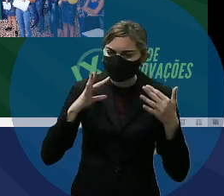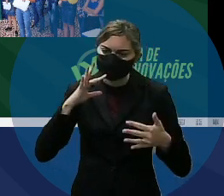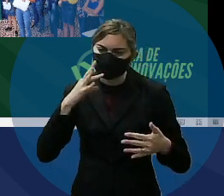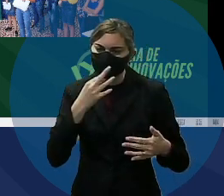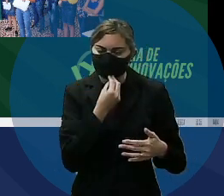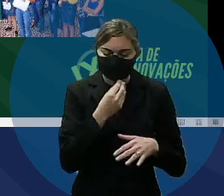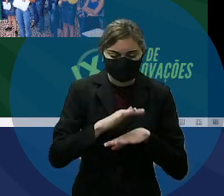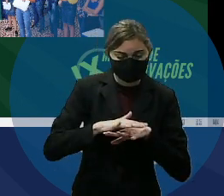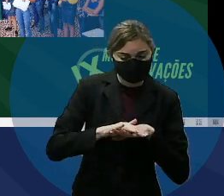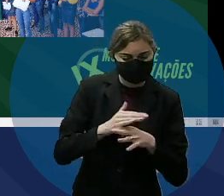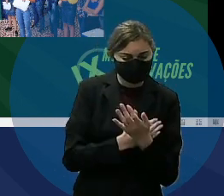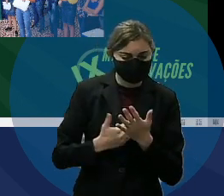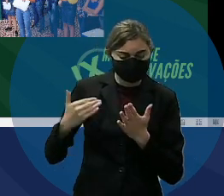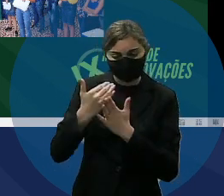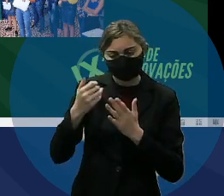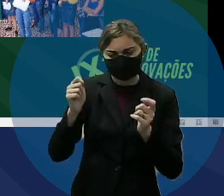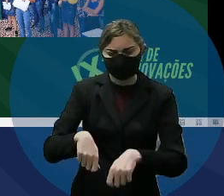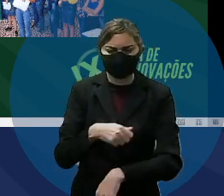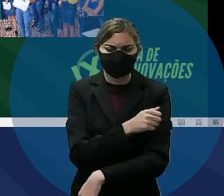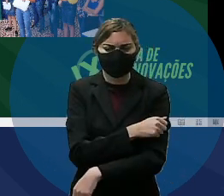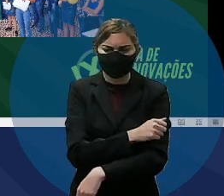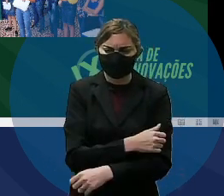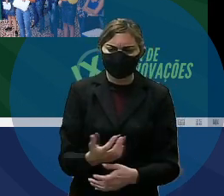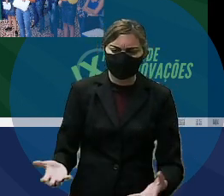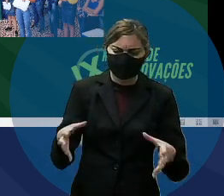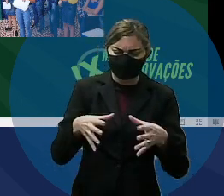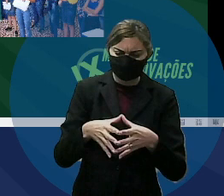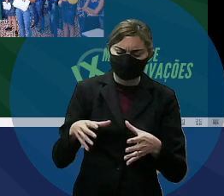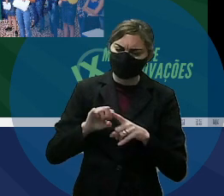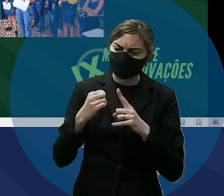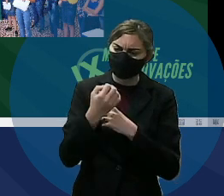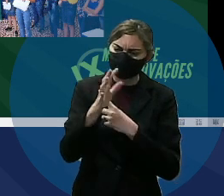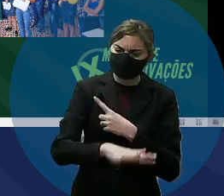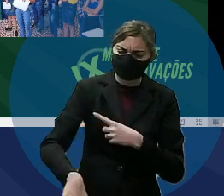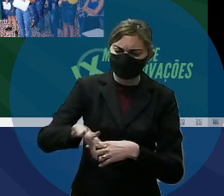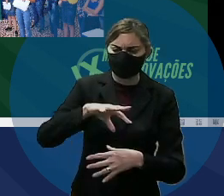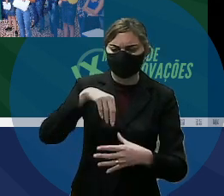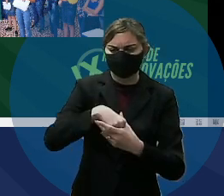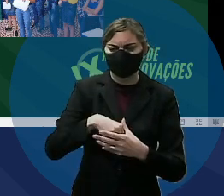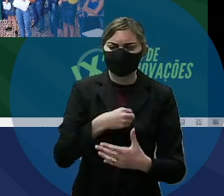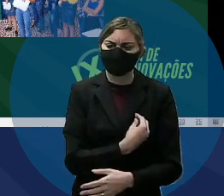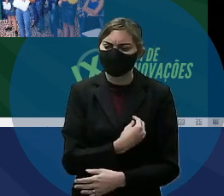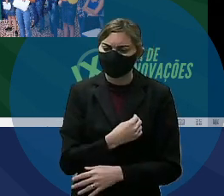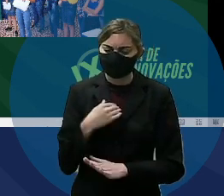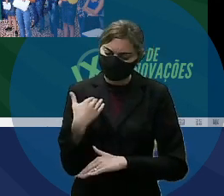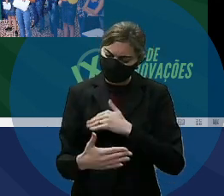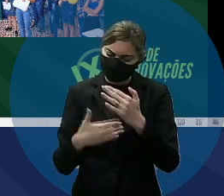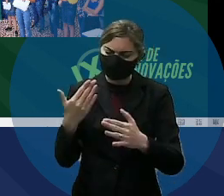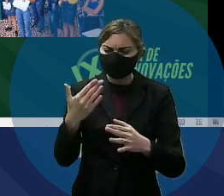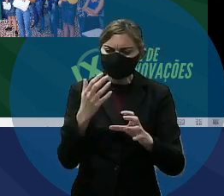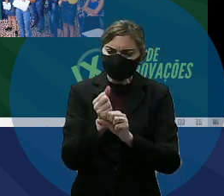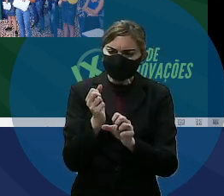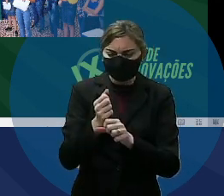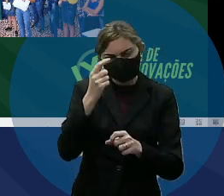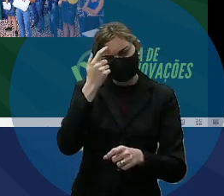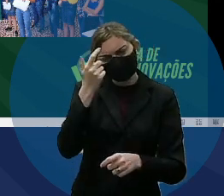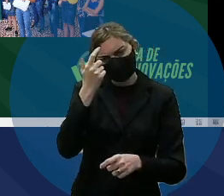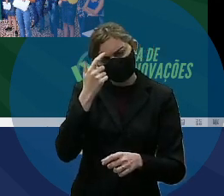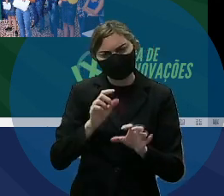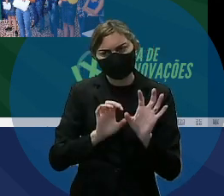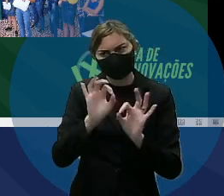possibilitar ao aluno sua integração na sociedade em que vive, desenvolvendo, assim, cálculo mental e estimativa de